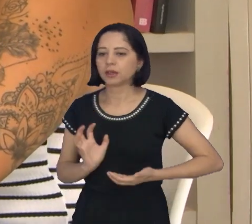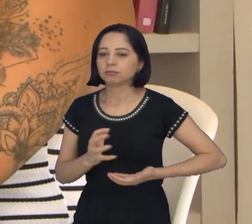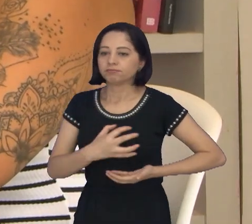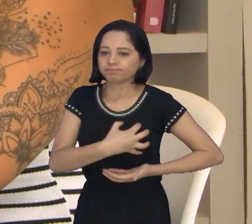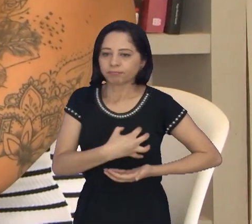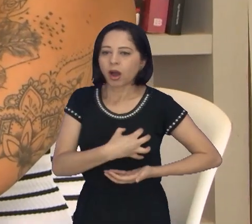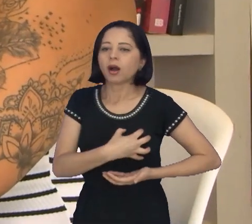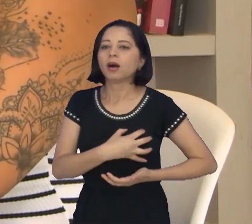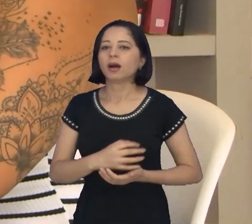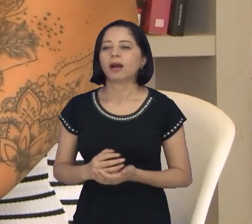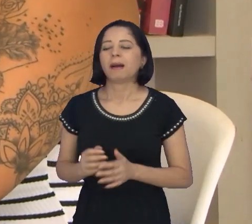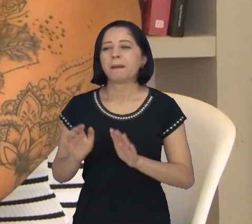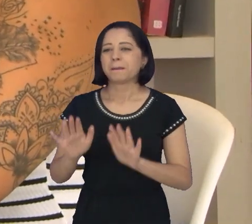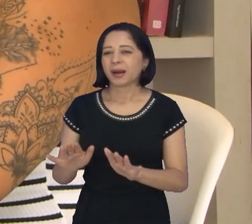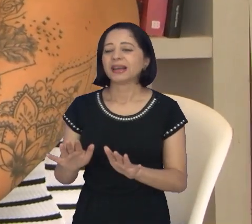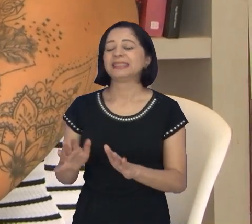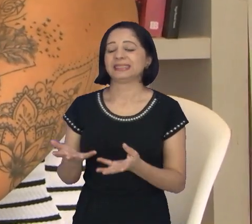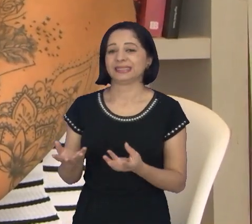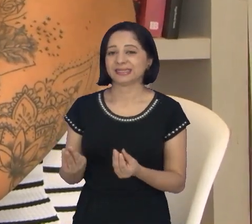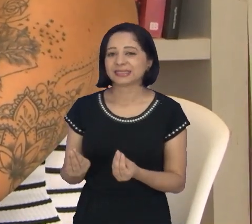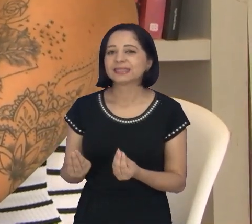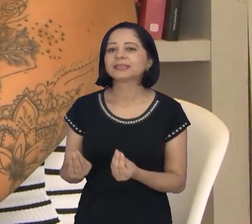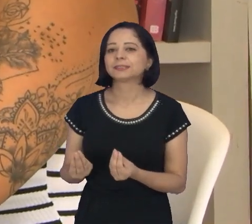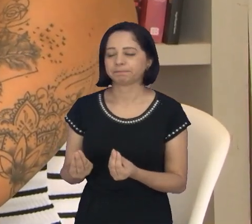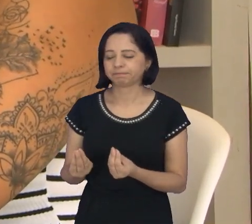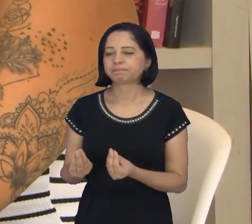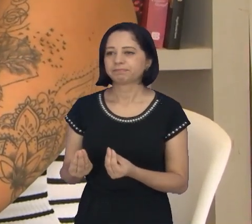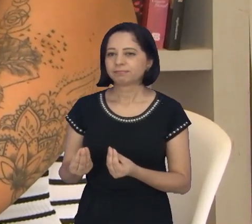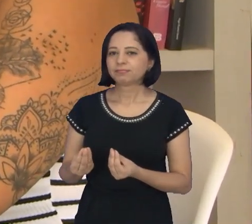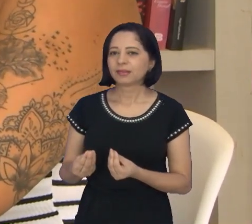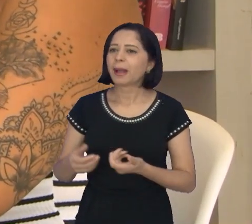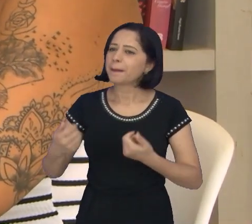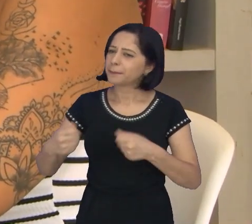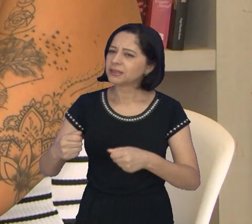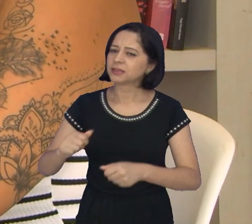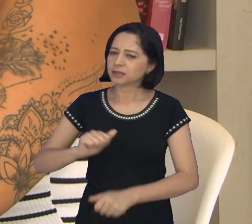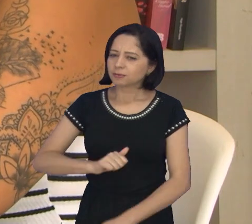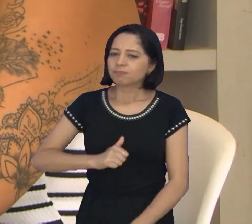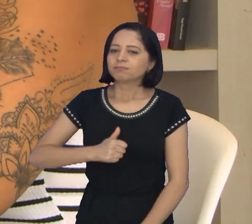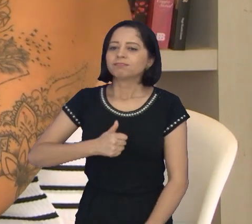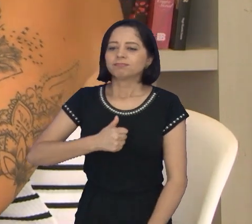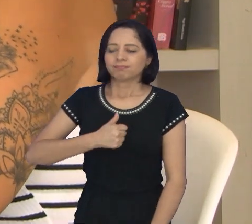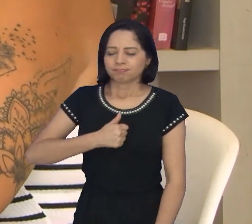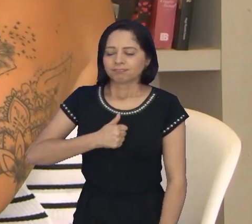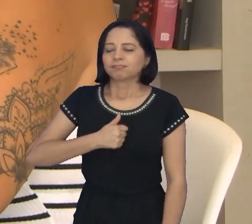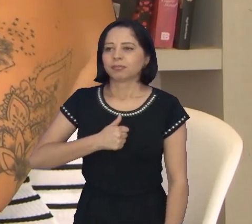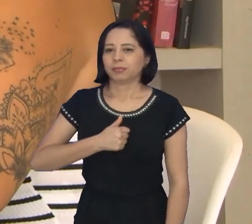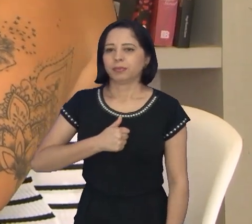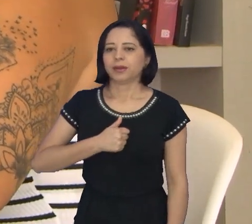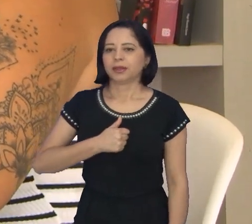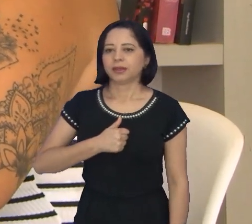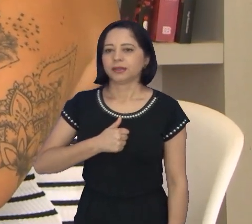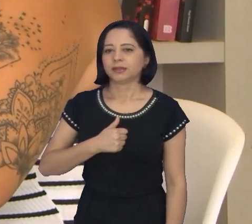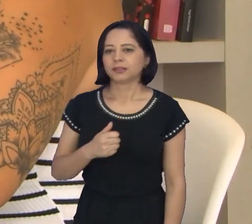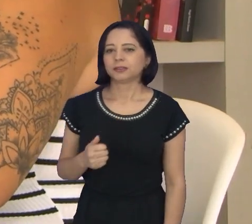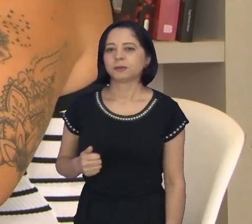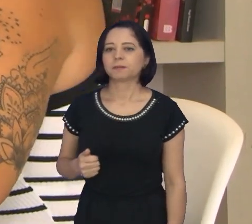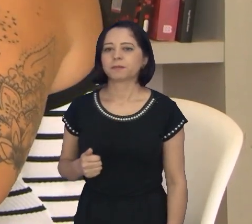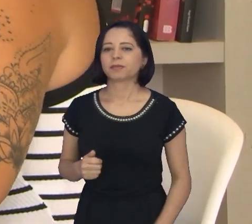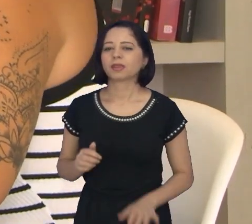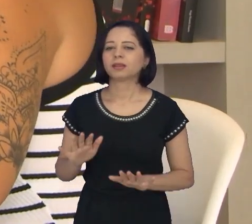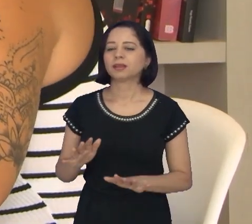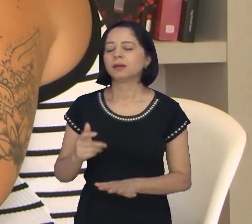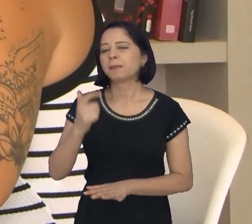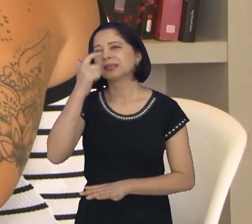isso não é um querer, mas é uma condição da gente estar bem para receber tudo isso, né? E o que eu